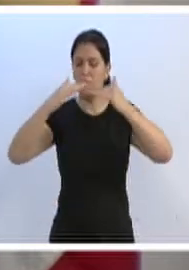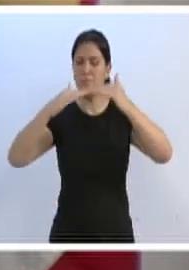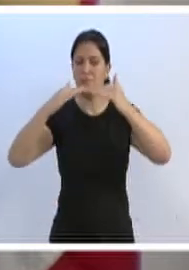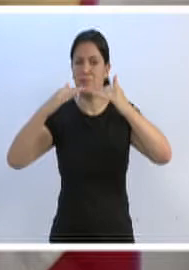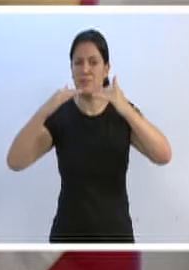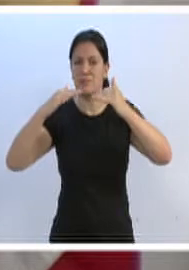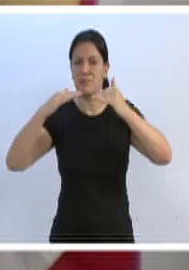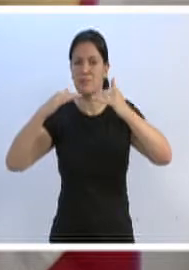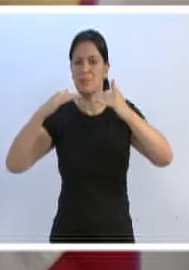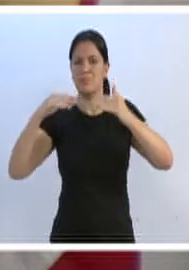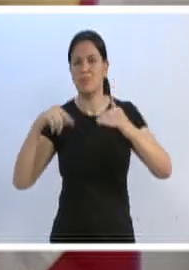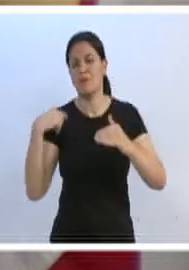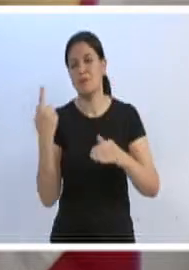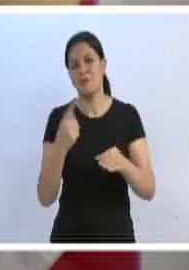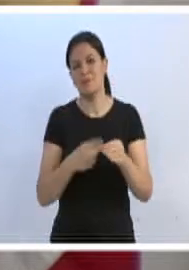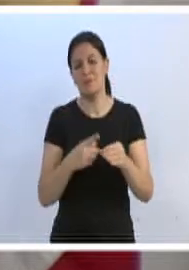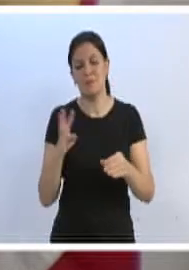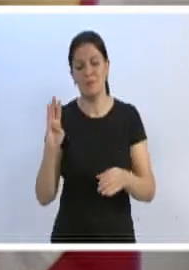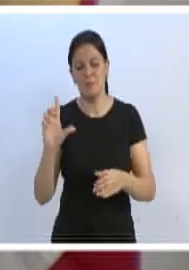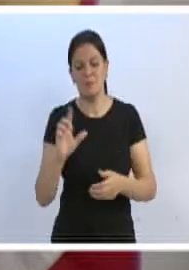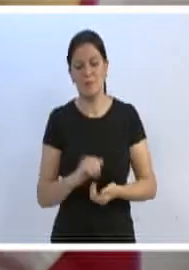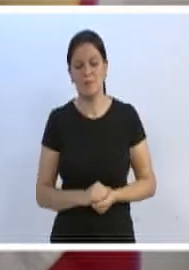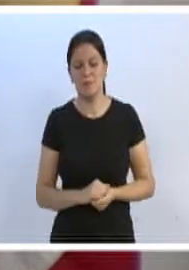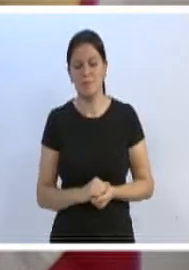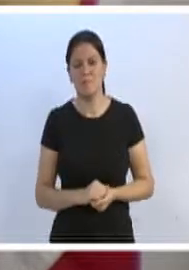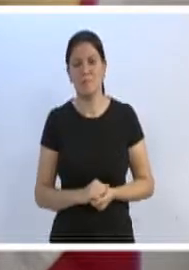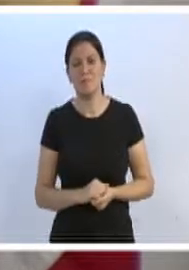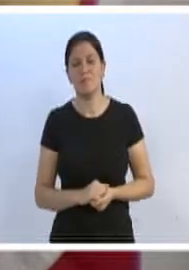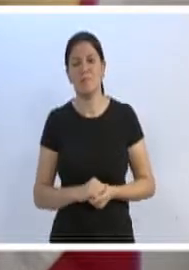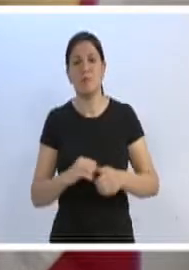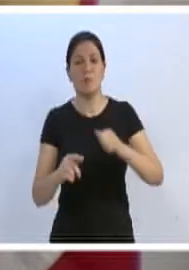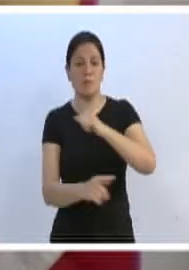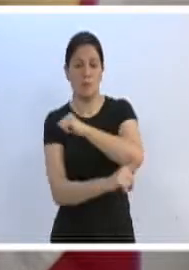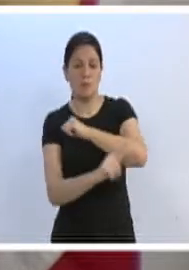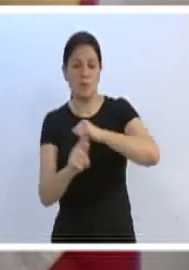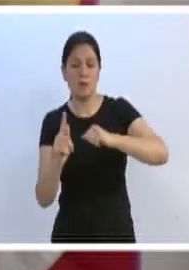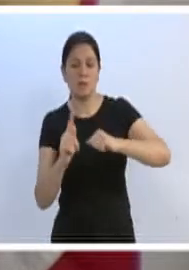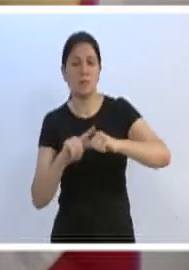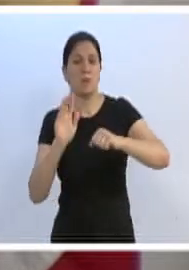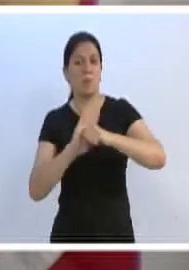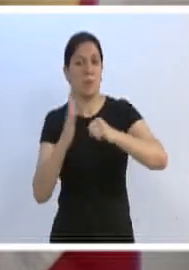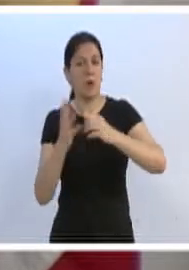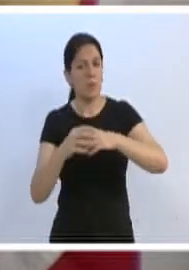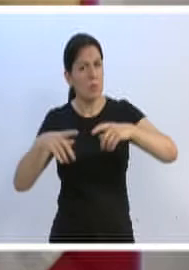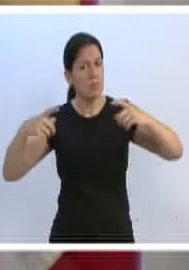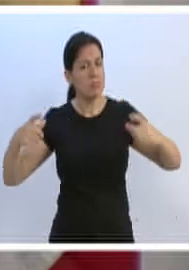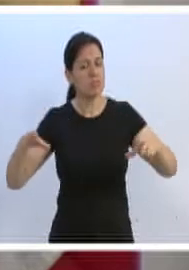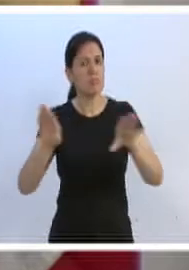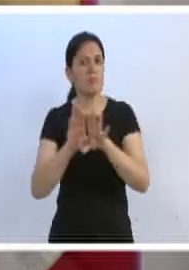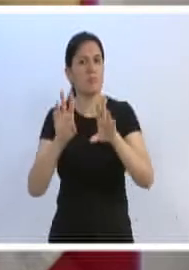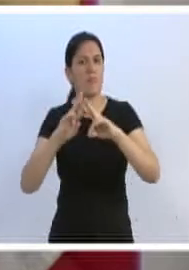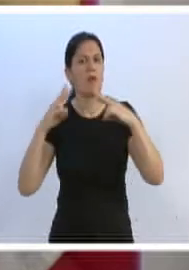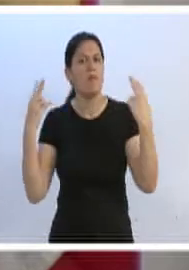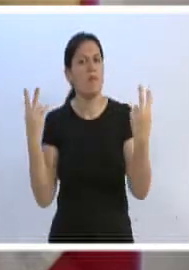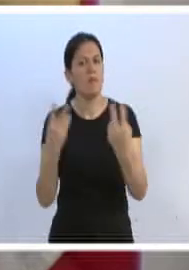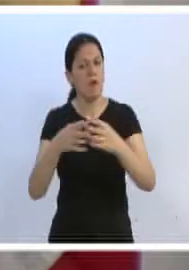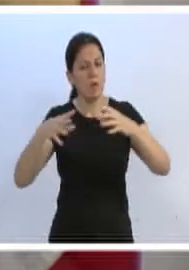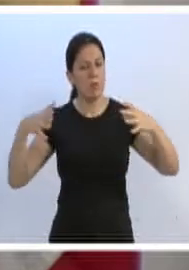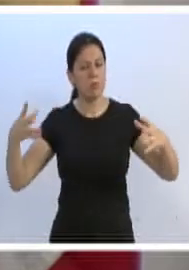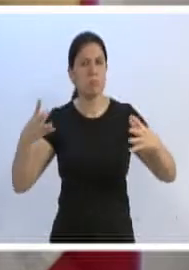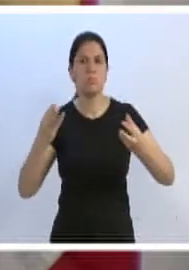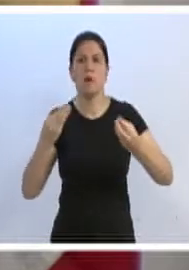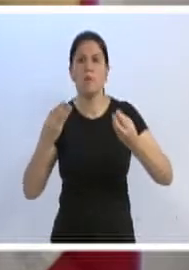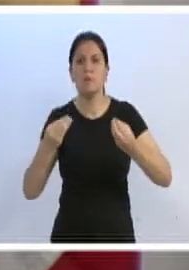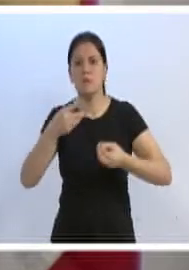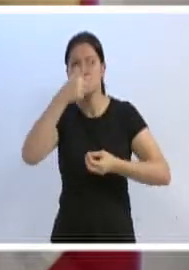da nossa cidade o grande garcia que são inúmeros bairros da grande velho não é diferente são bairros populosos que